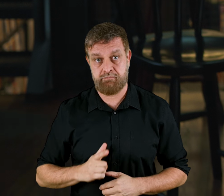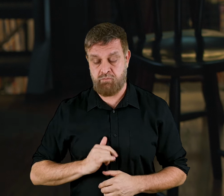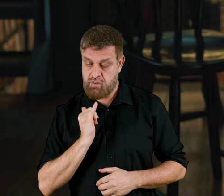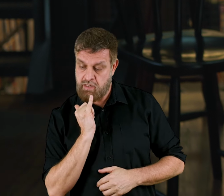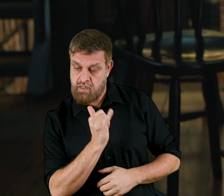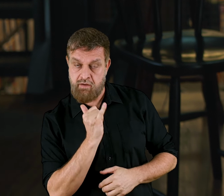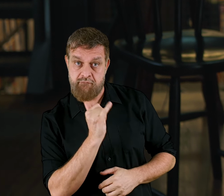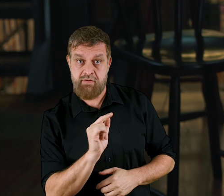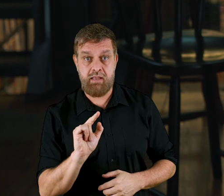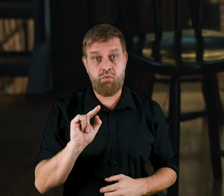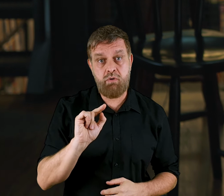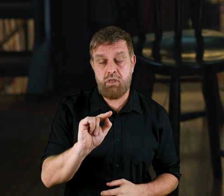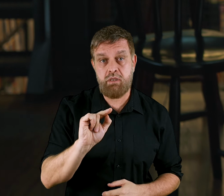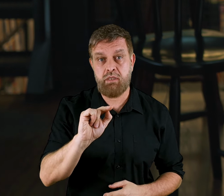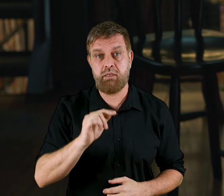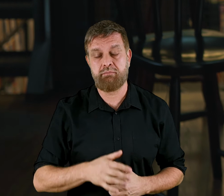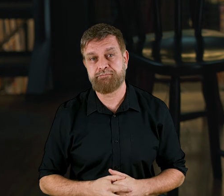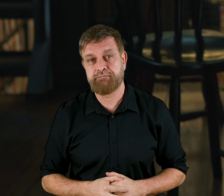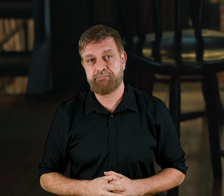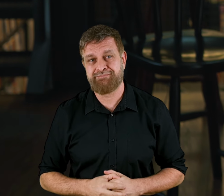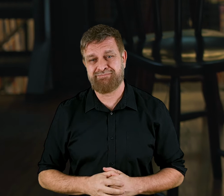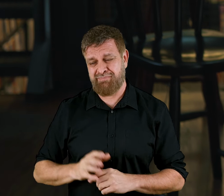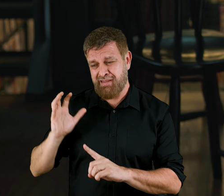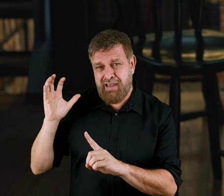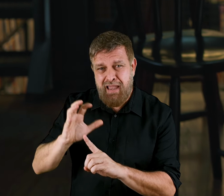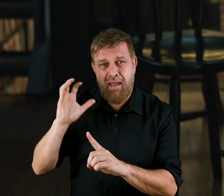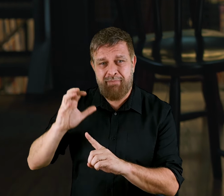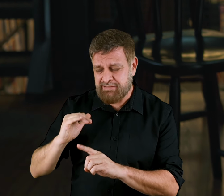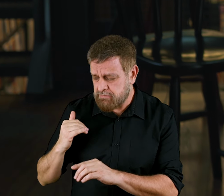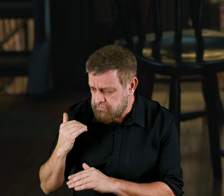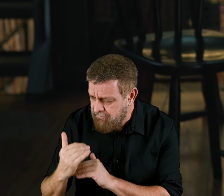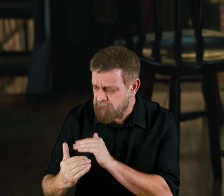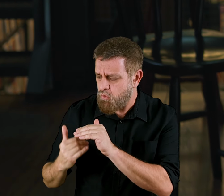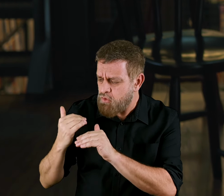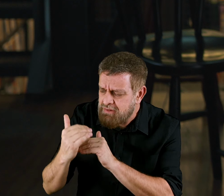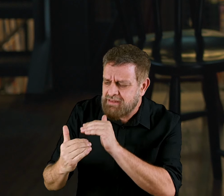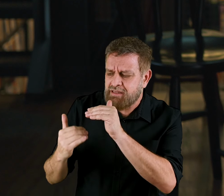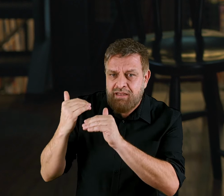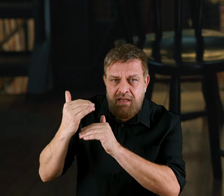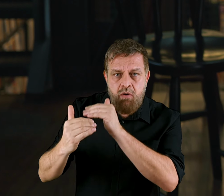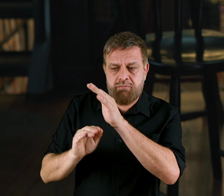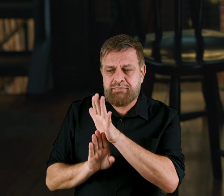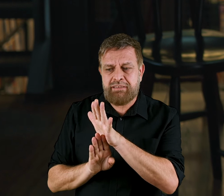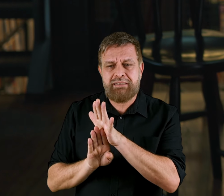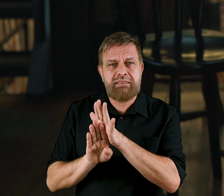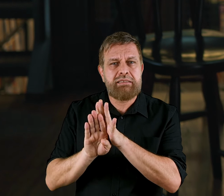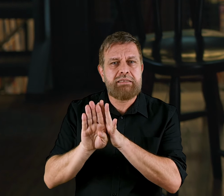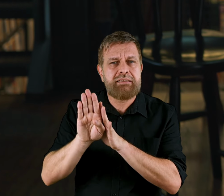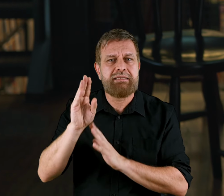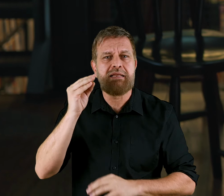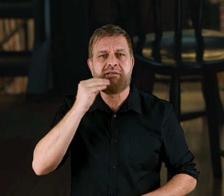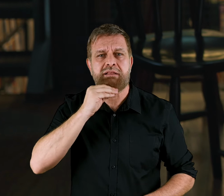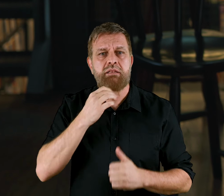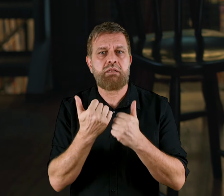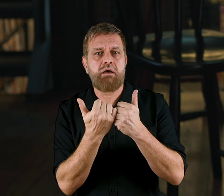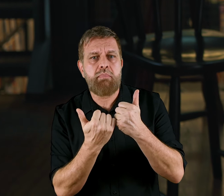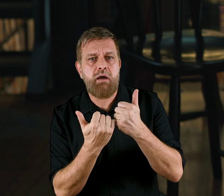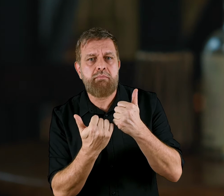dizem o seguinte, que como a pressão evolutiva ela enfraqueceu, ela não é tão forte,